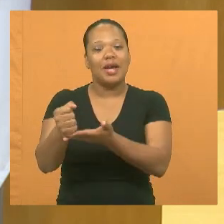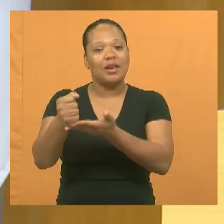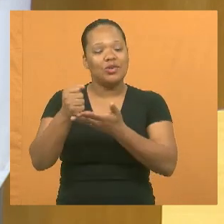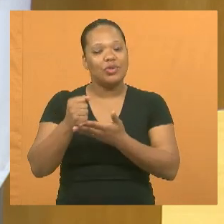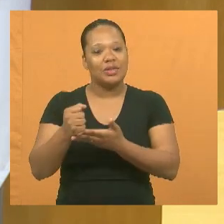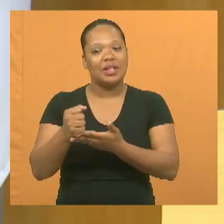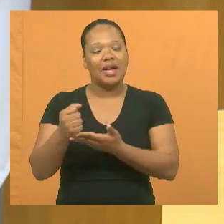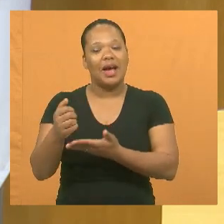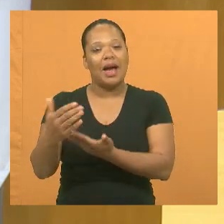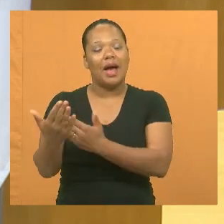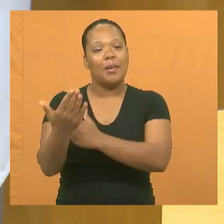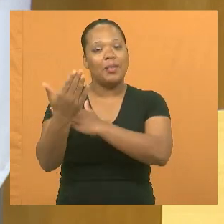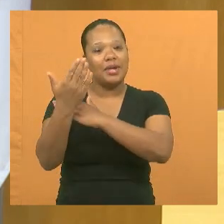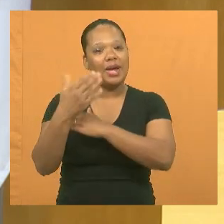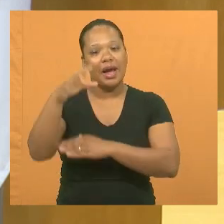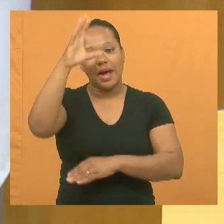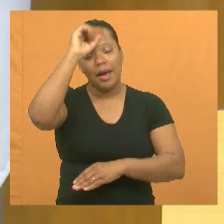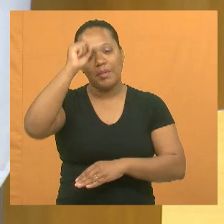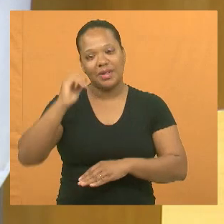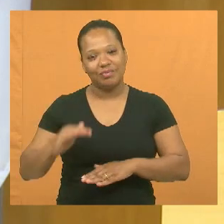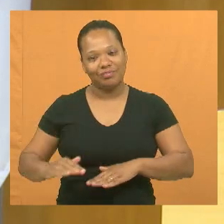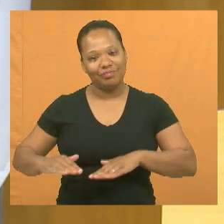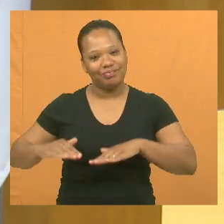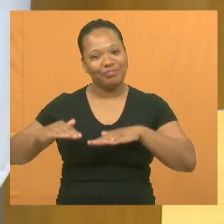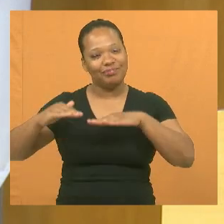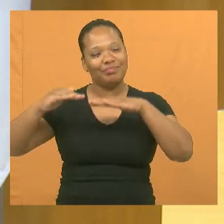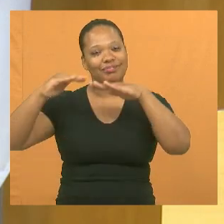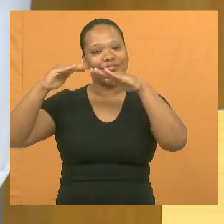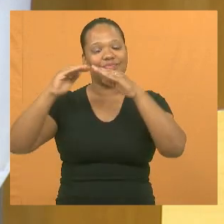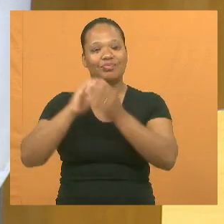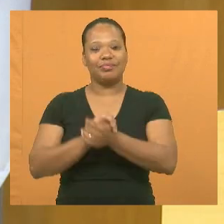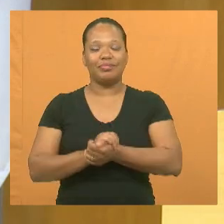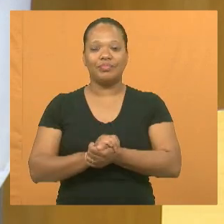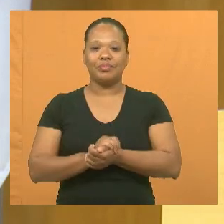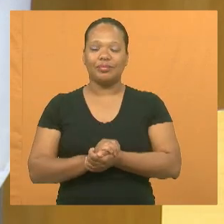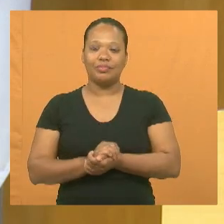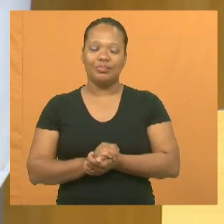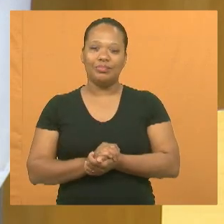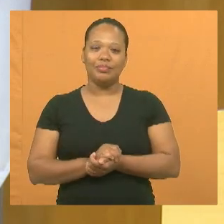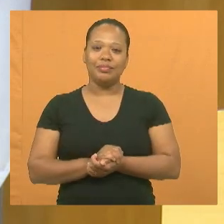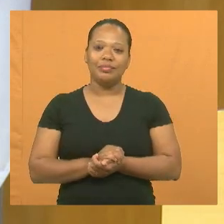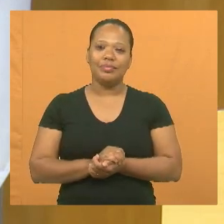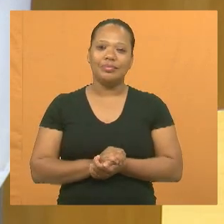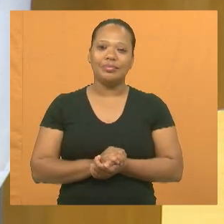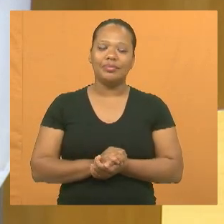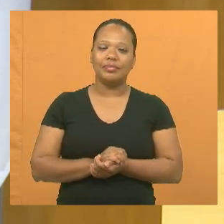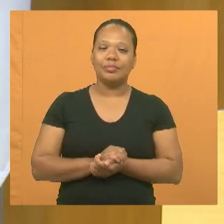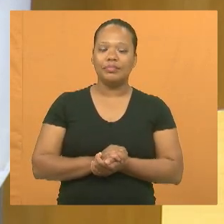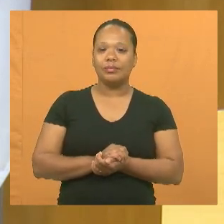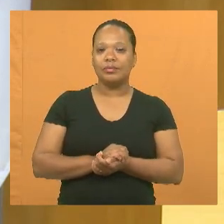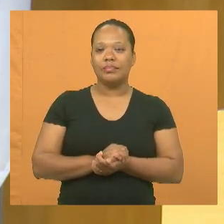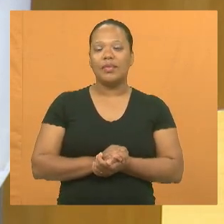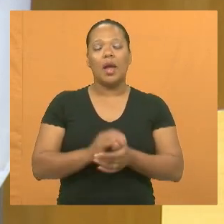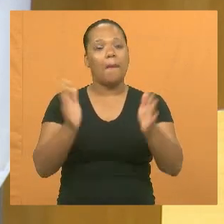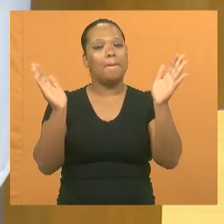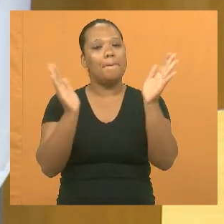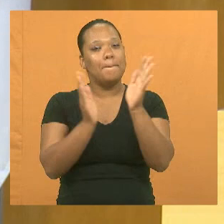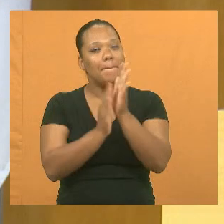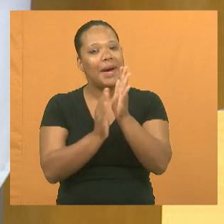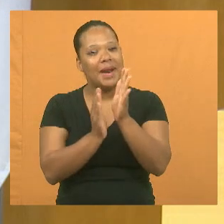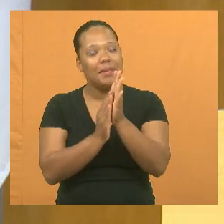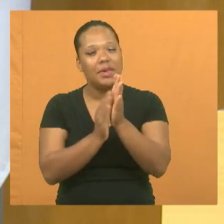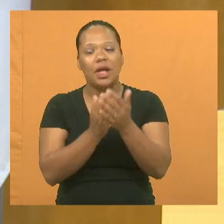a crescer e a eu caminhar na sociedade que tem espaço para todo mundo. E aqui, então, eu parabenizo